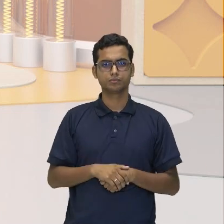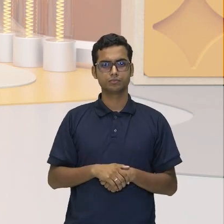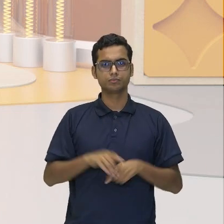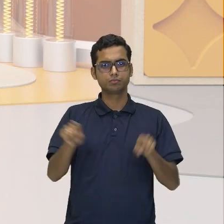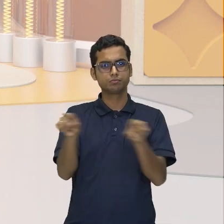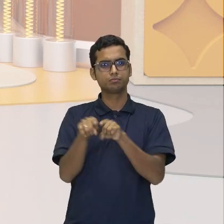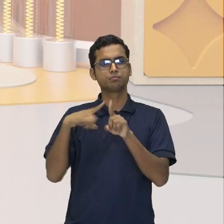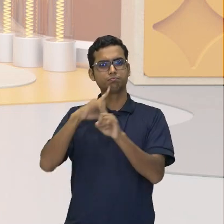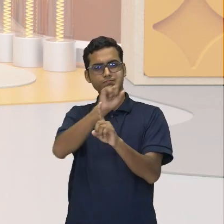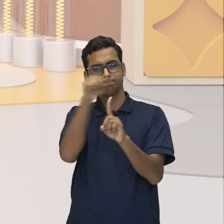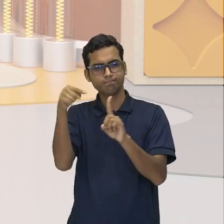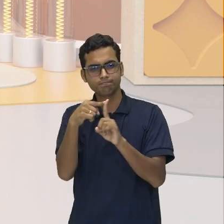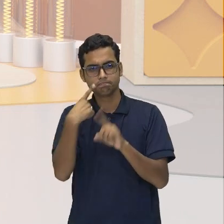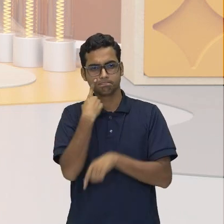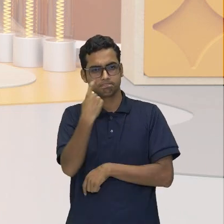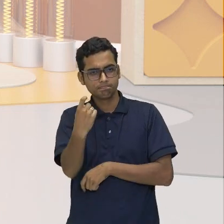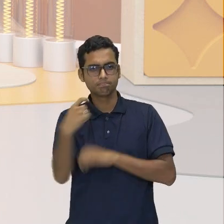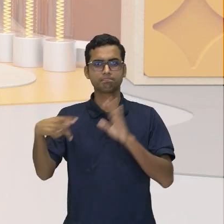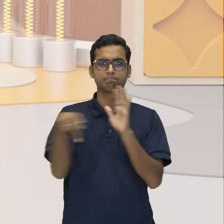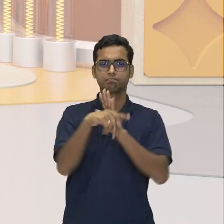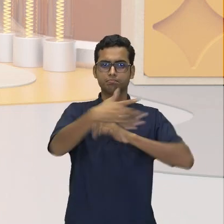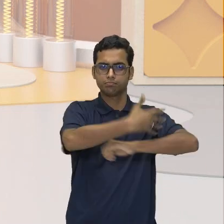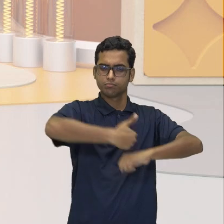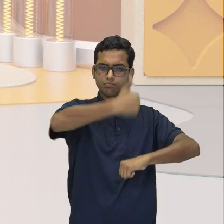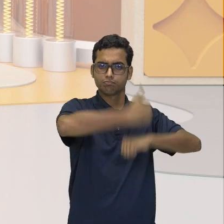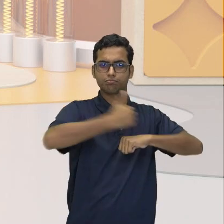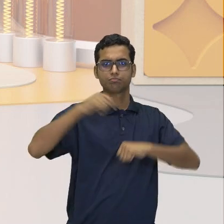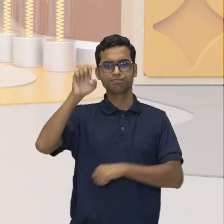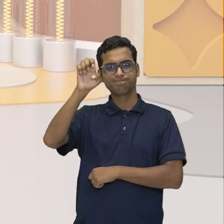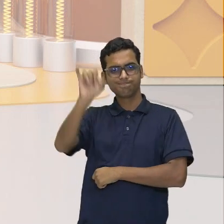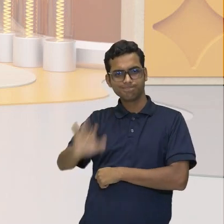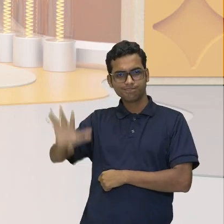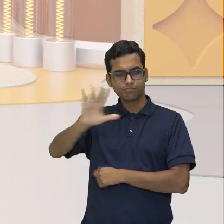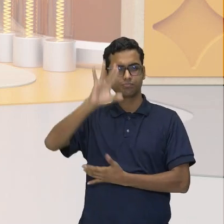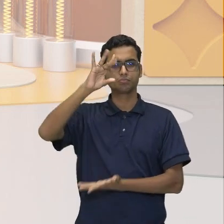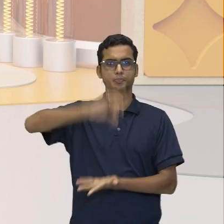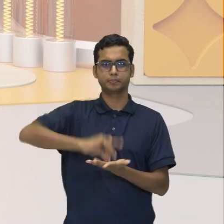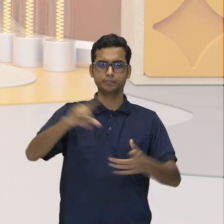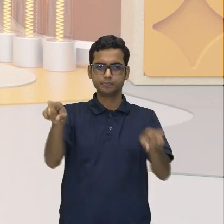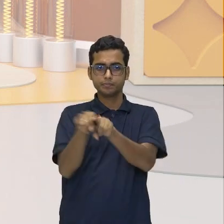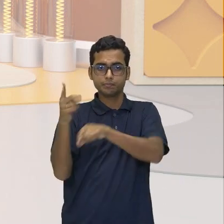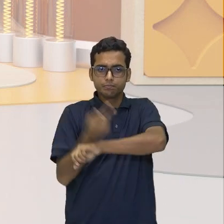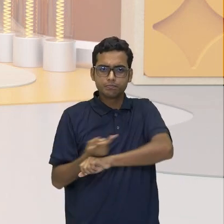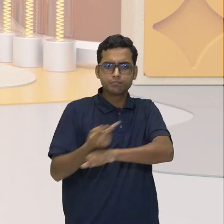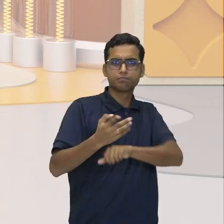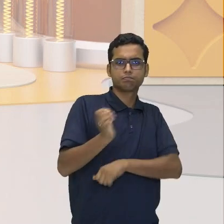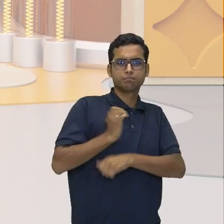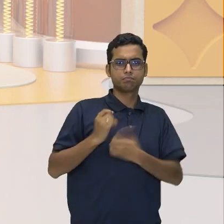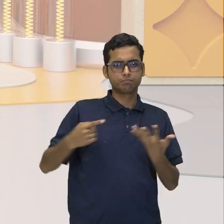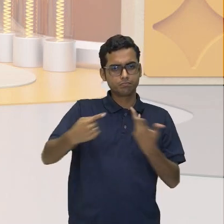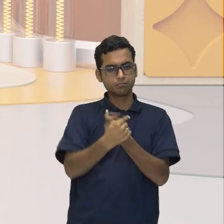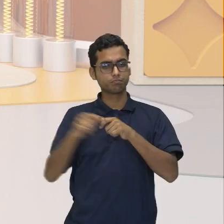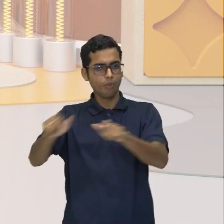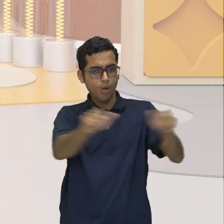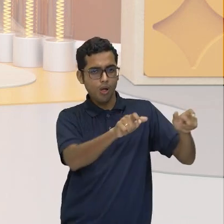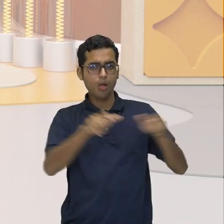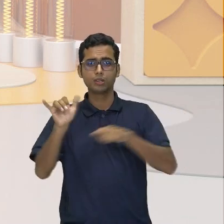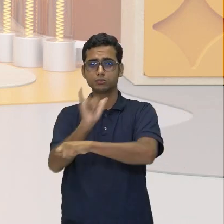alvo de interesse para os colonizadores europeus em busca de riquezas e